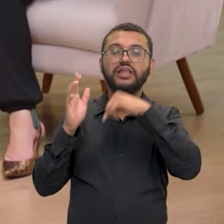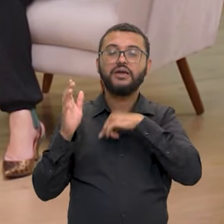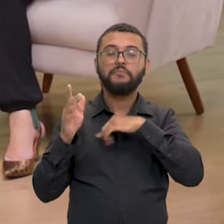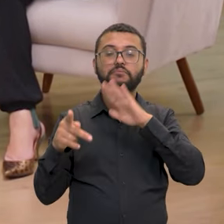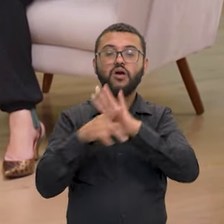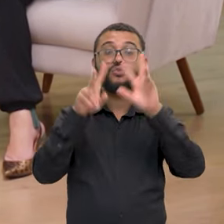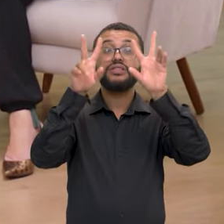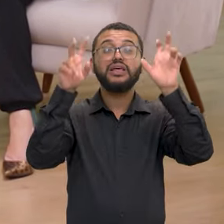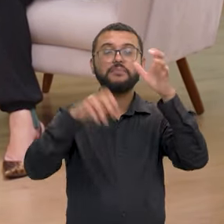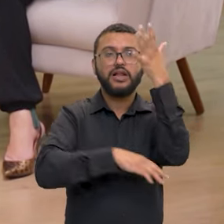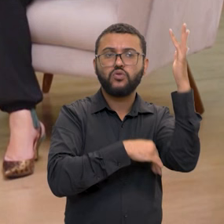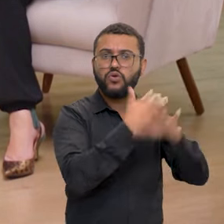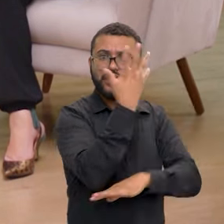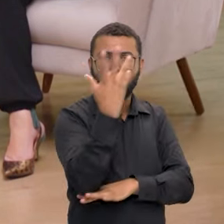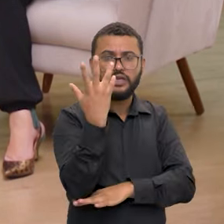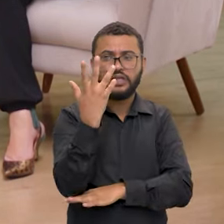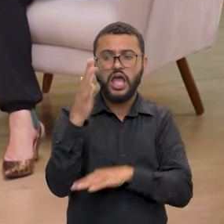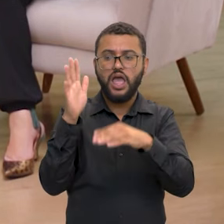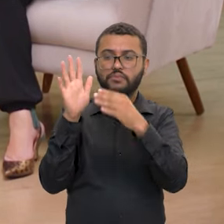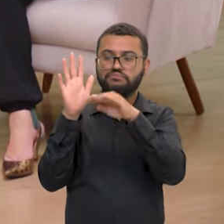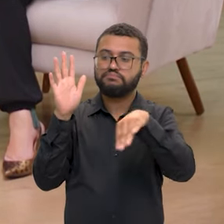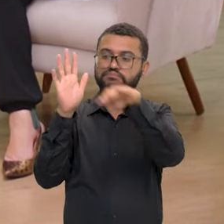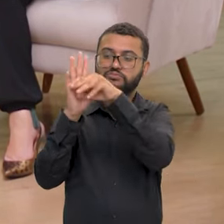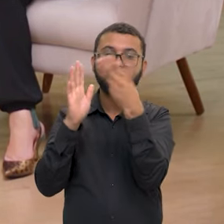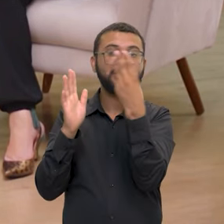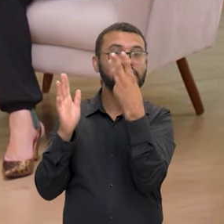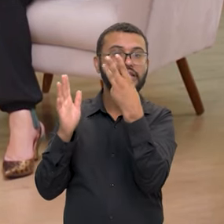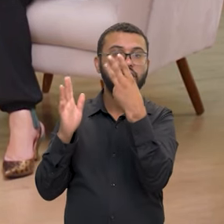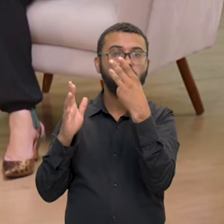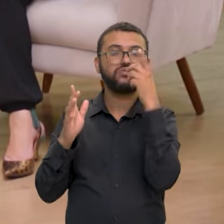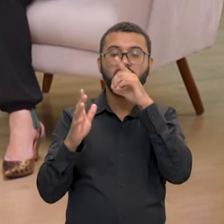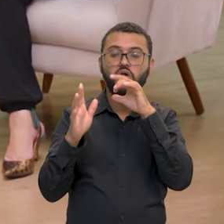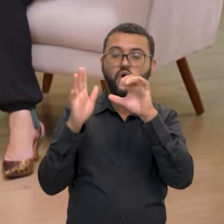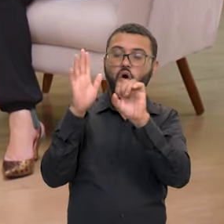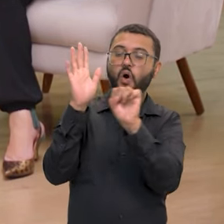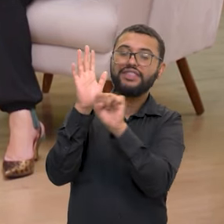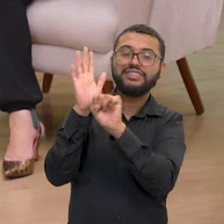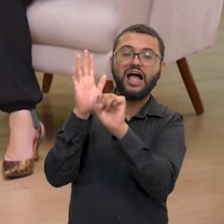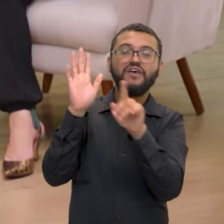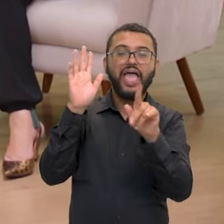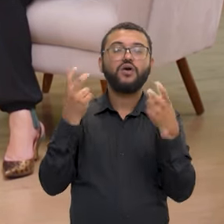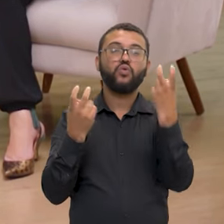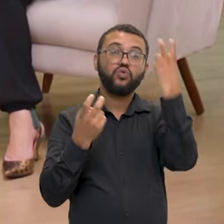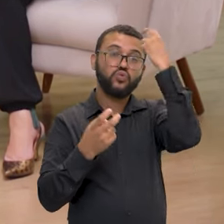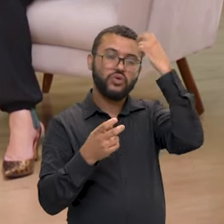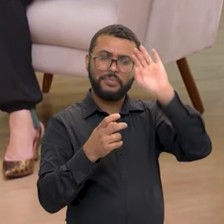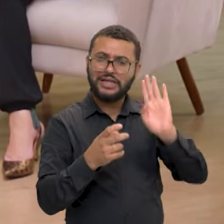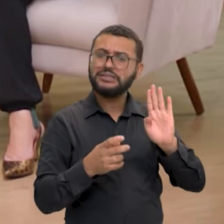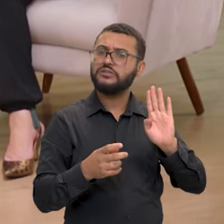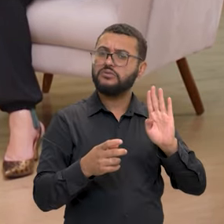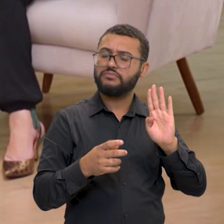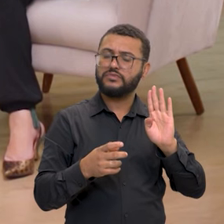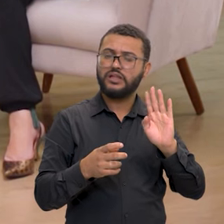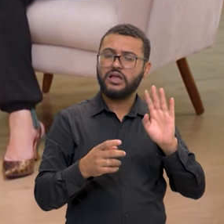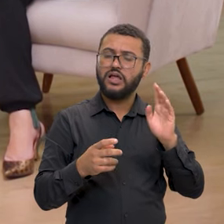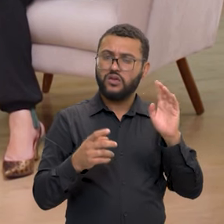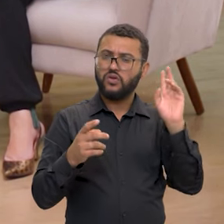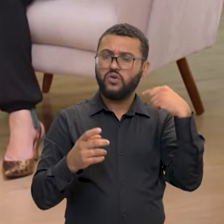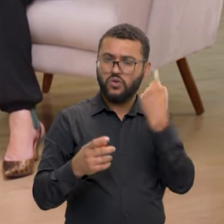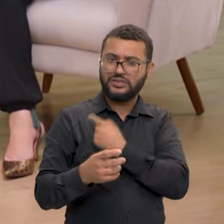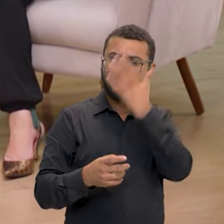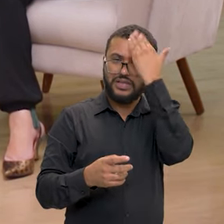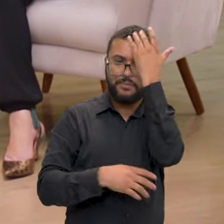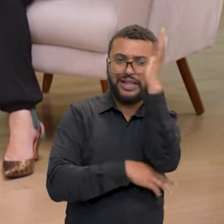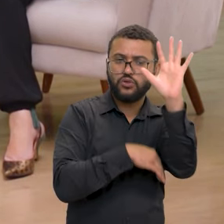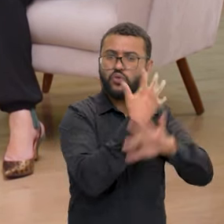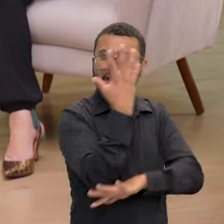natureza. E é o oitavo em cultura. E tanto natureza como cultura, a gente tem enormes possibilidades, enorme diversidade no Brasil.